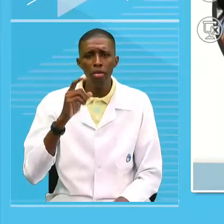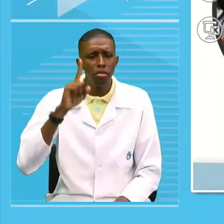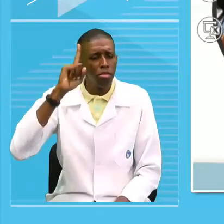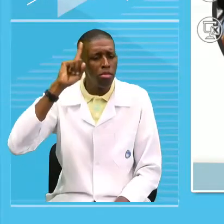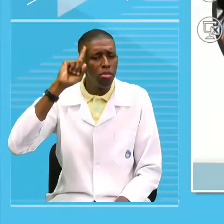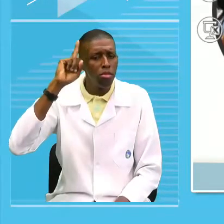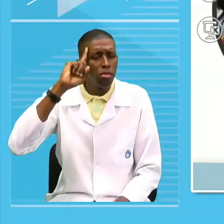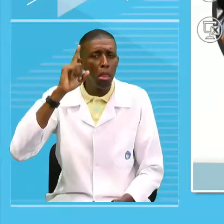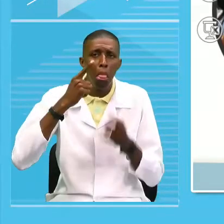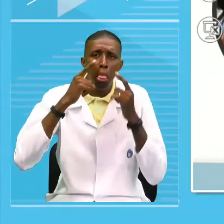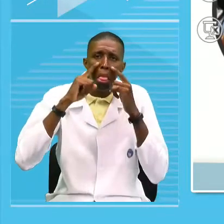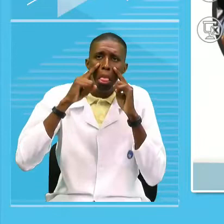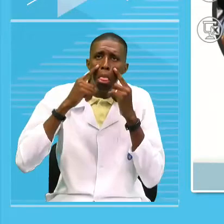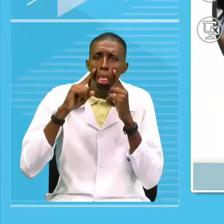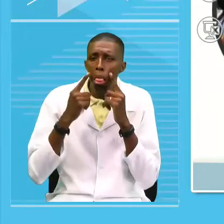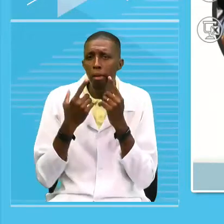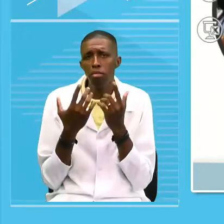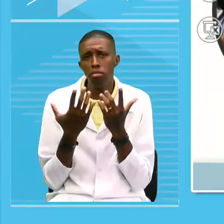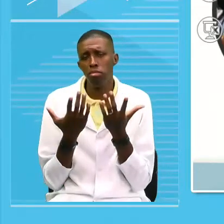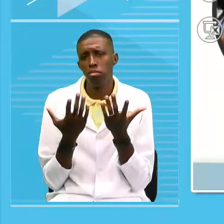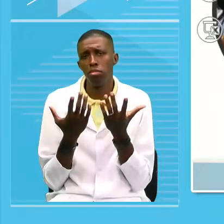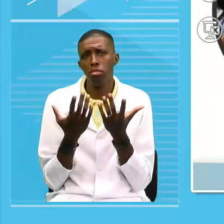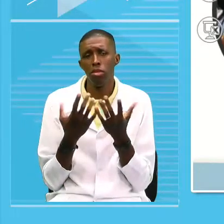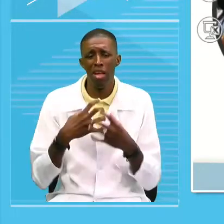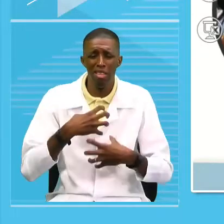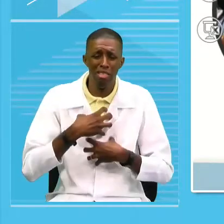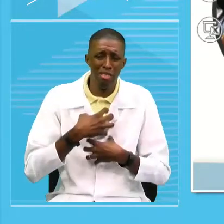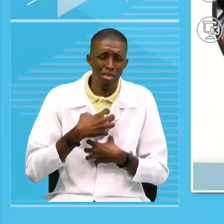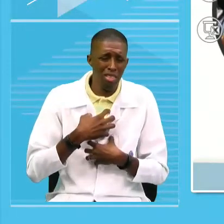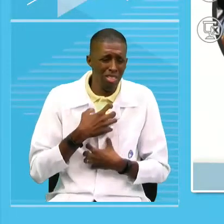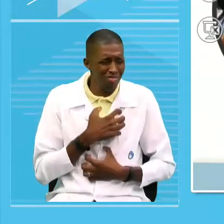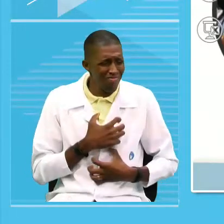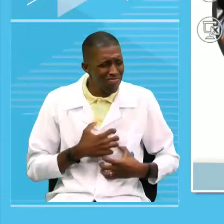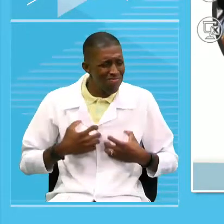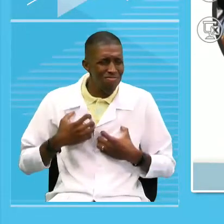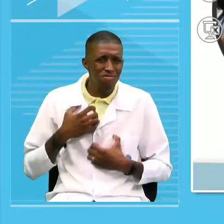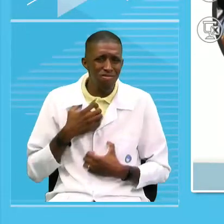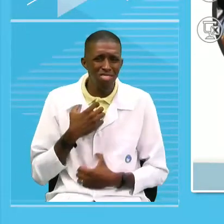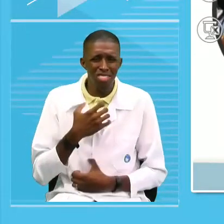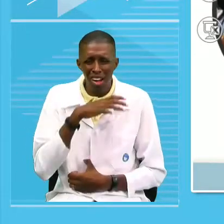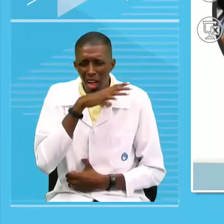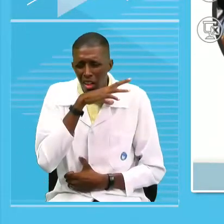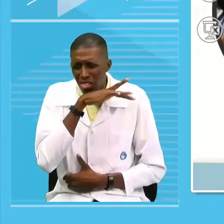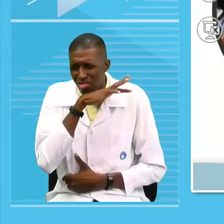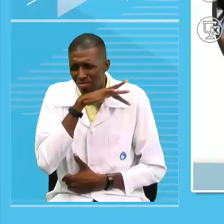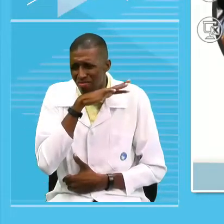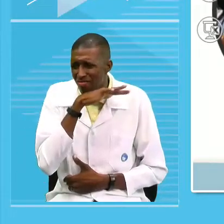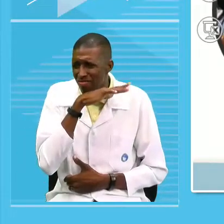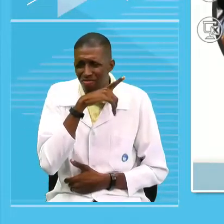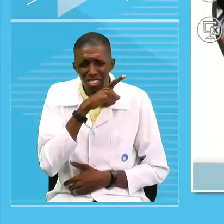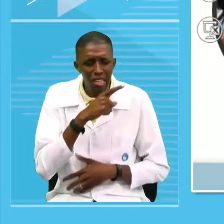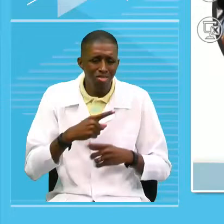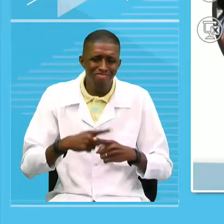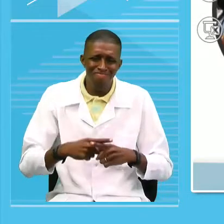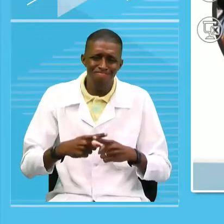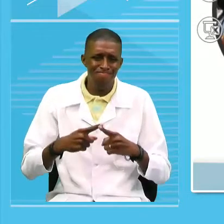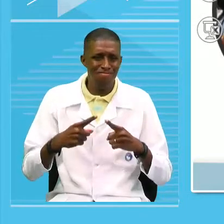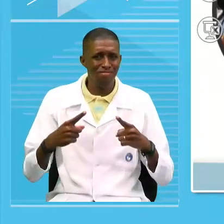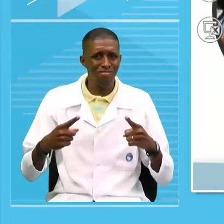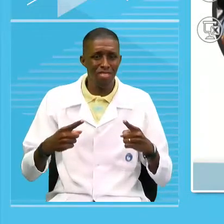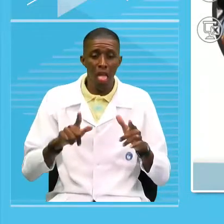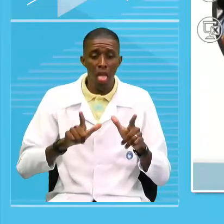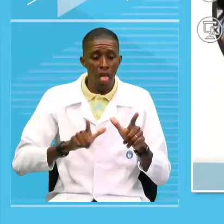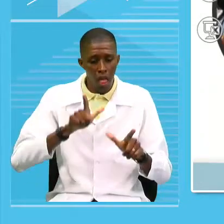né a gente não beleza eu tô com vontade de chorar hoje tá ruim mas eu vou ter que trabalhar voltei que ir para aula